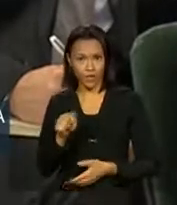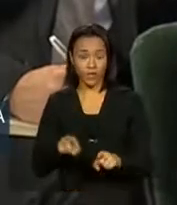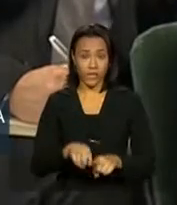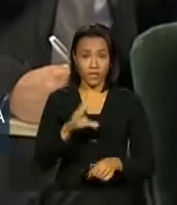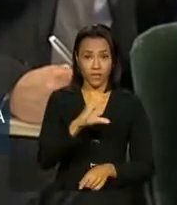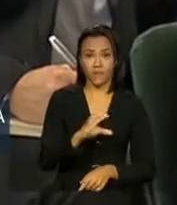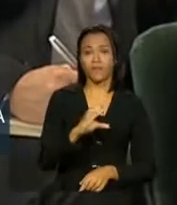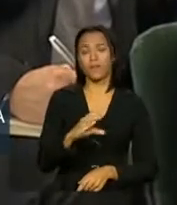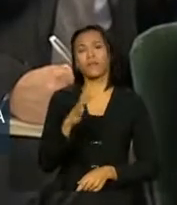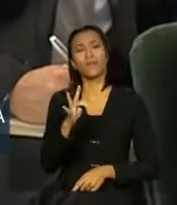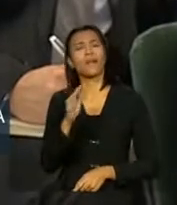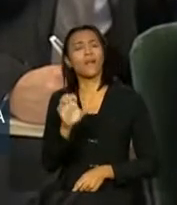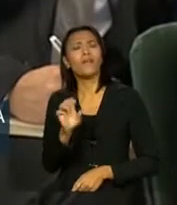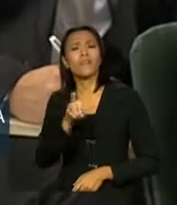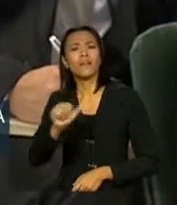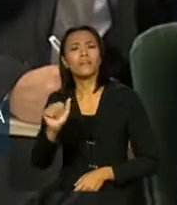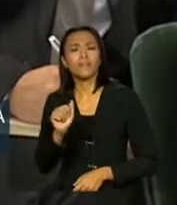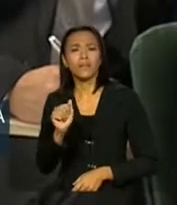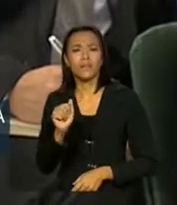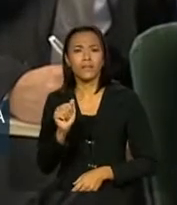vai ser coberta, né,